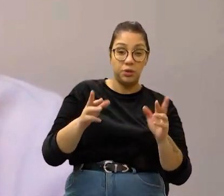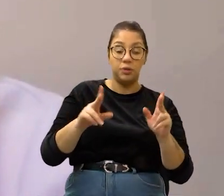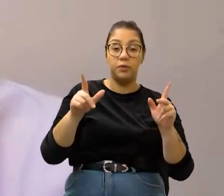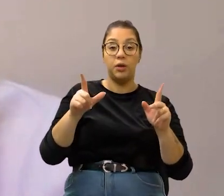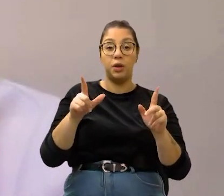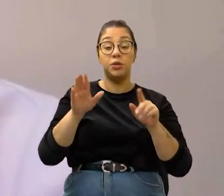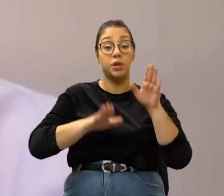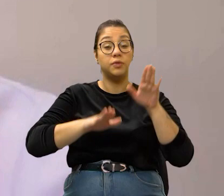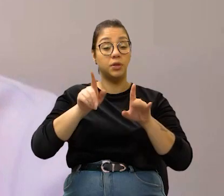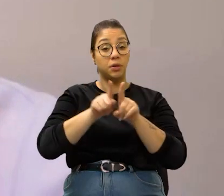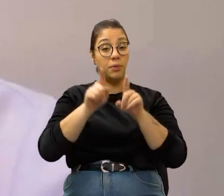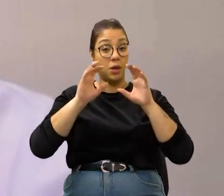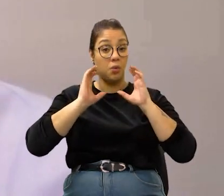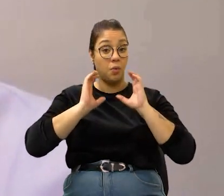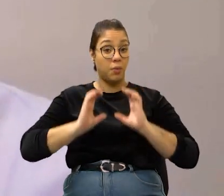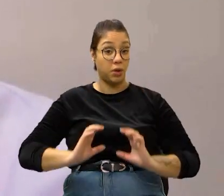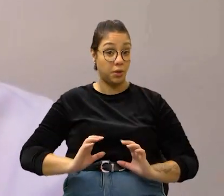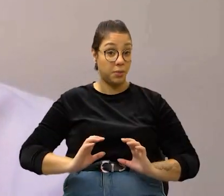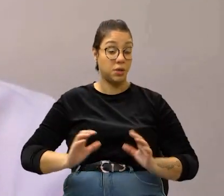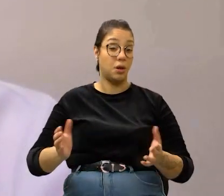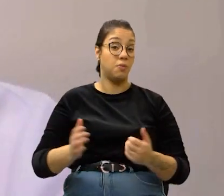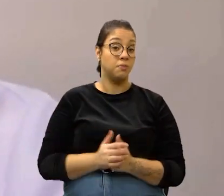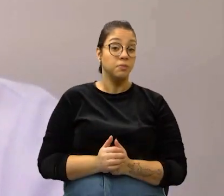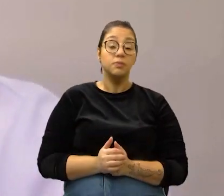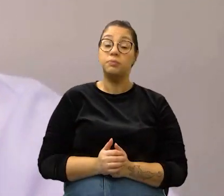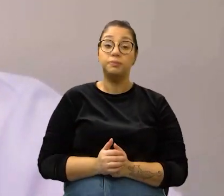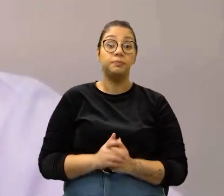uma alteração comportamental que não